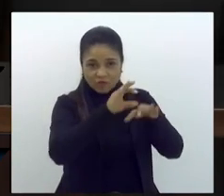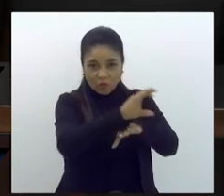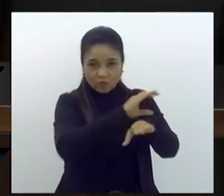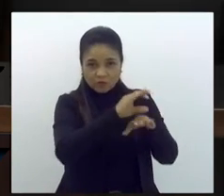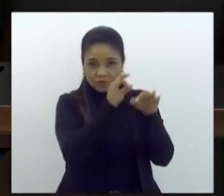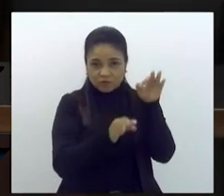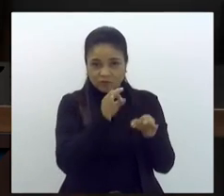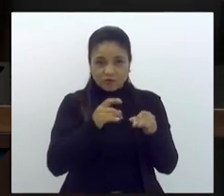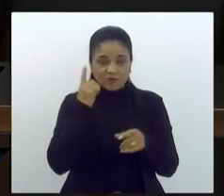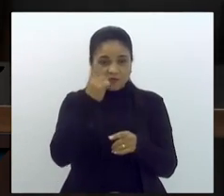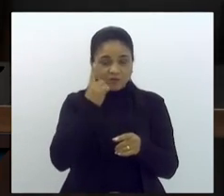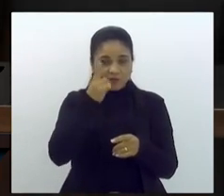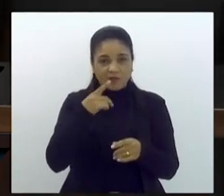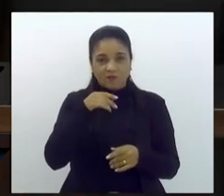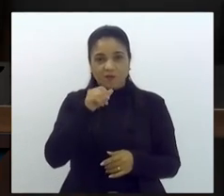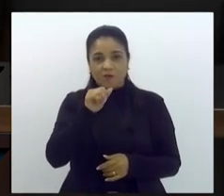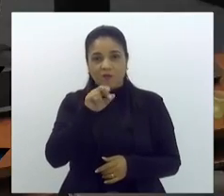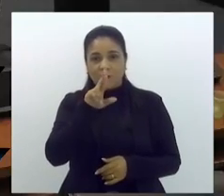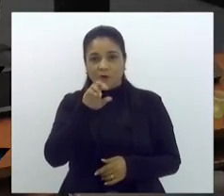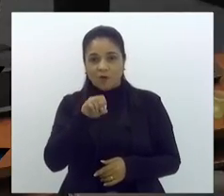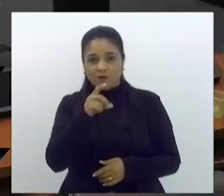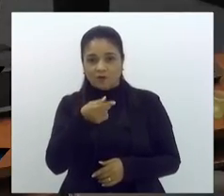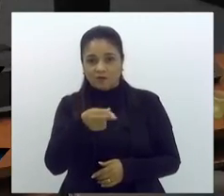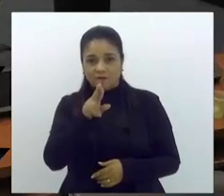Deputado Rodrigo Amorim